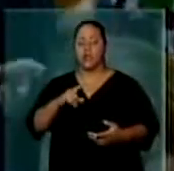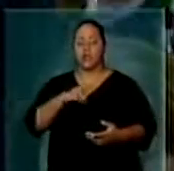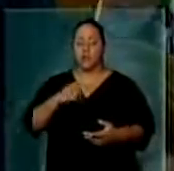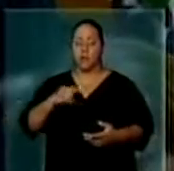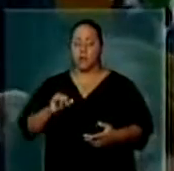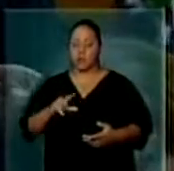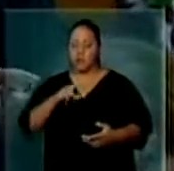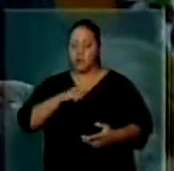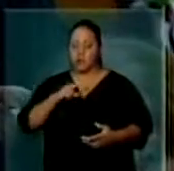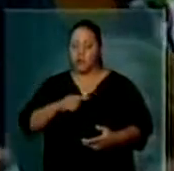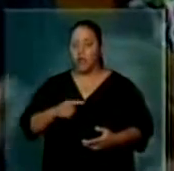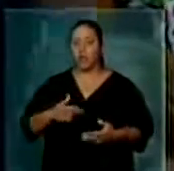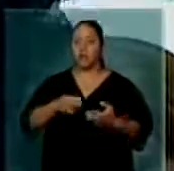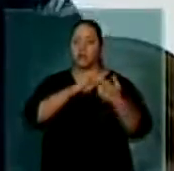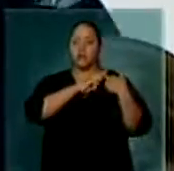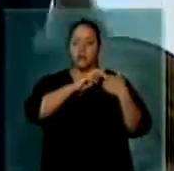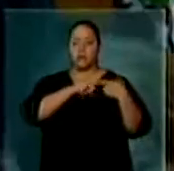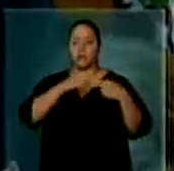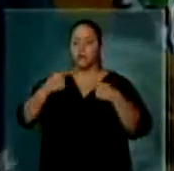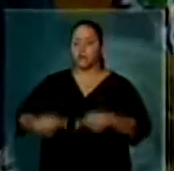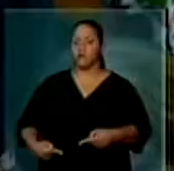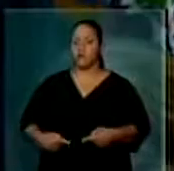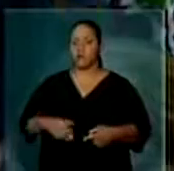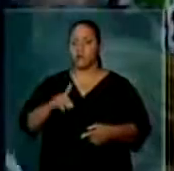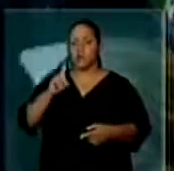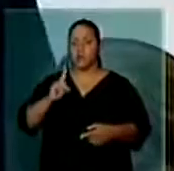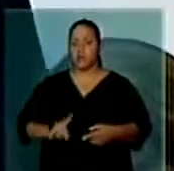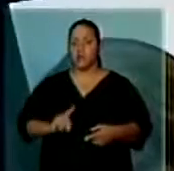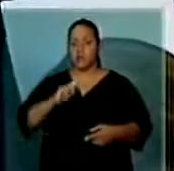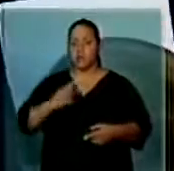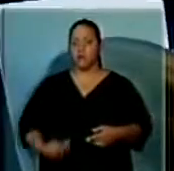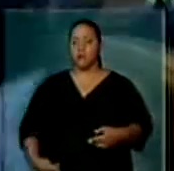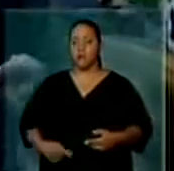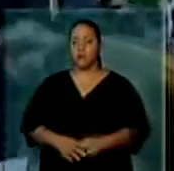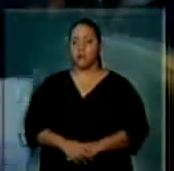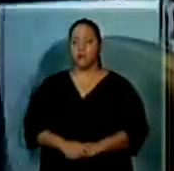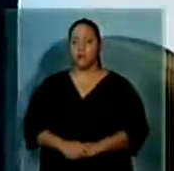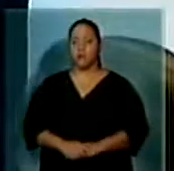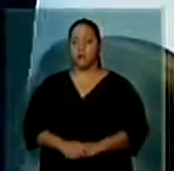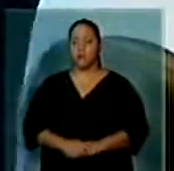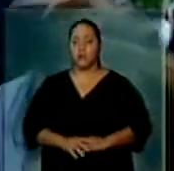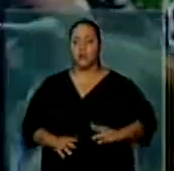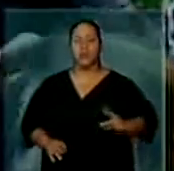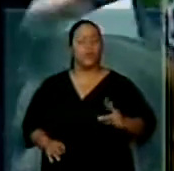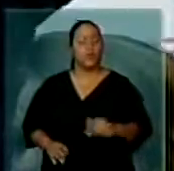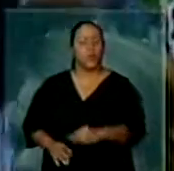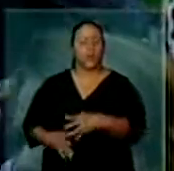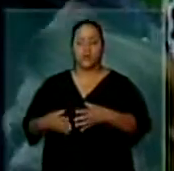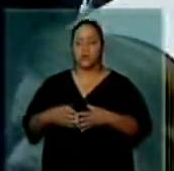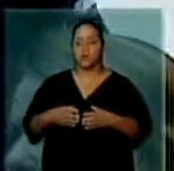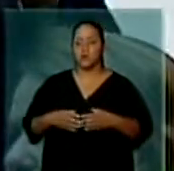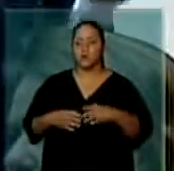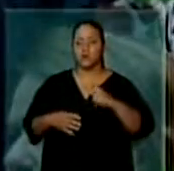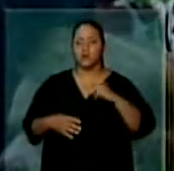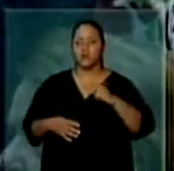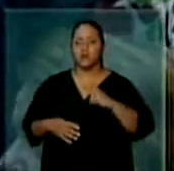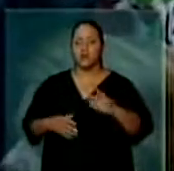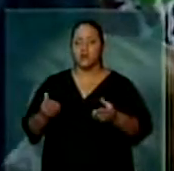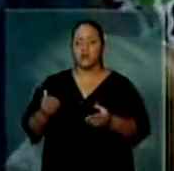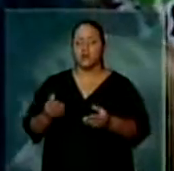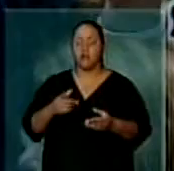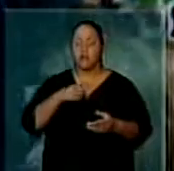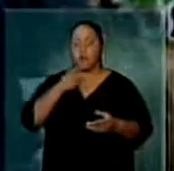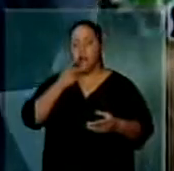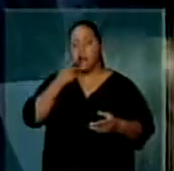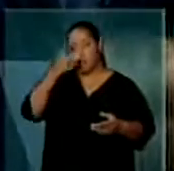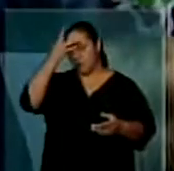para defender direitos humanos. Tem gente que foi preso político, defende sim todos aqueles que professam consciência de